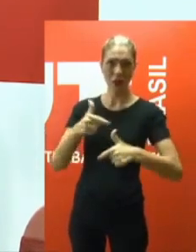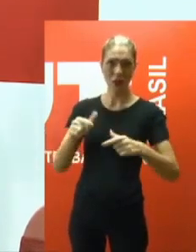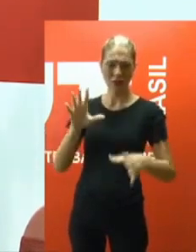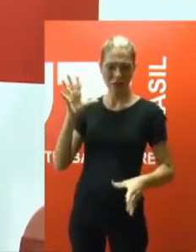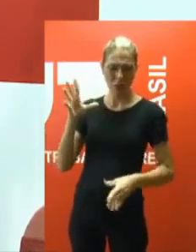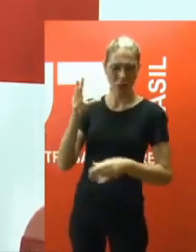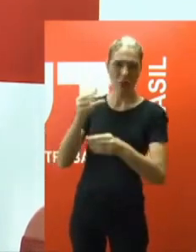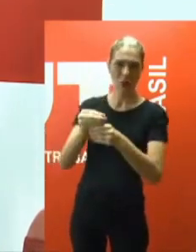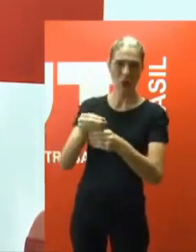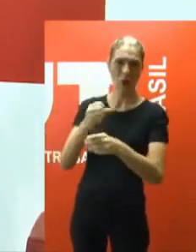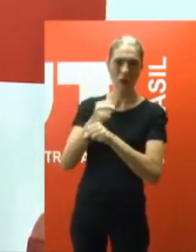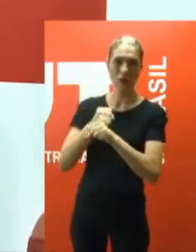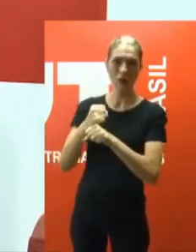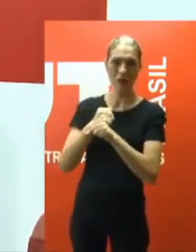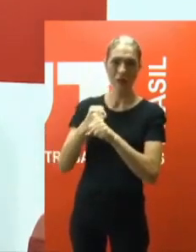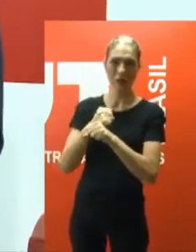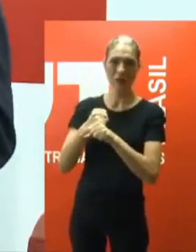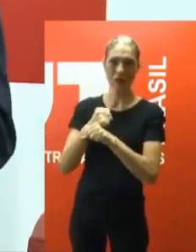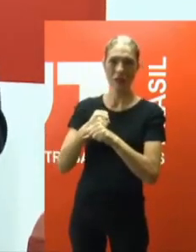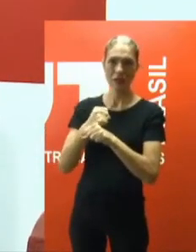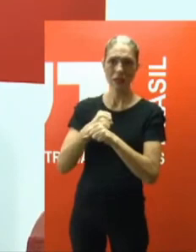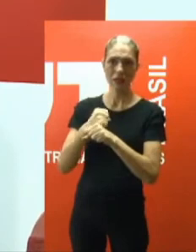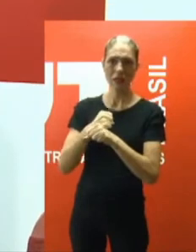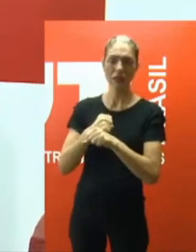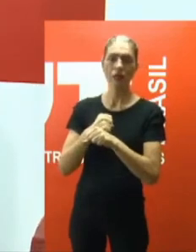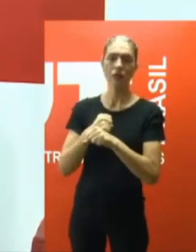durante tantos anos foi